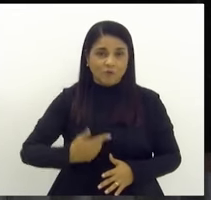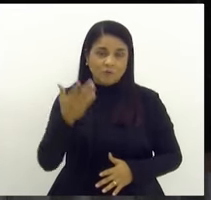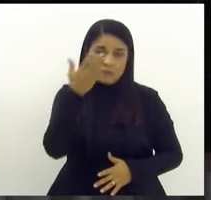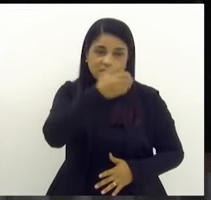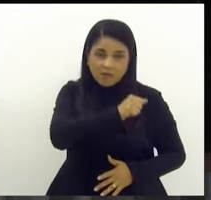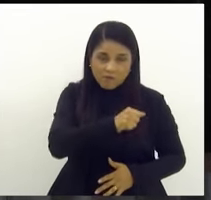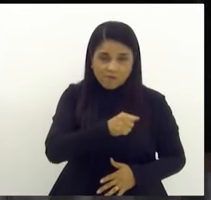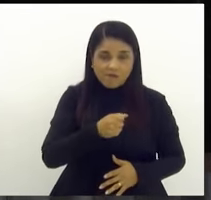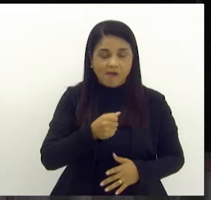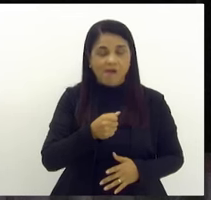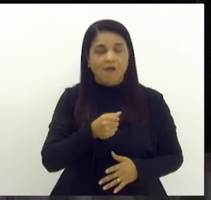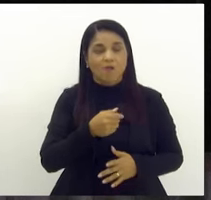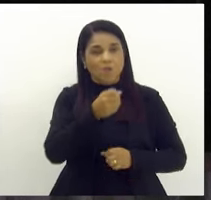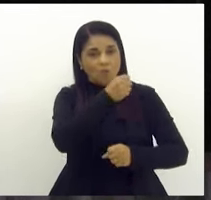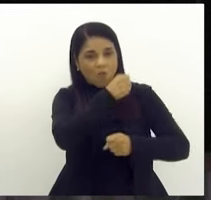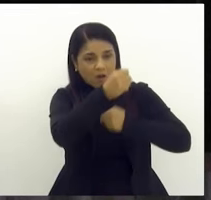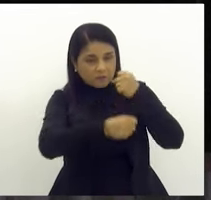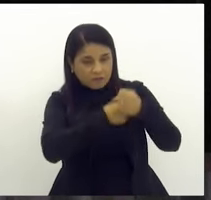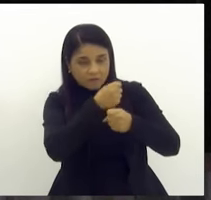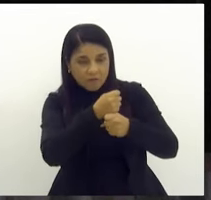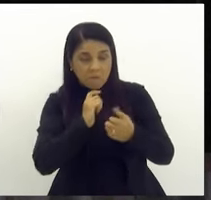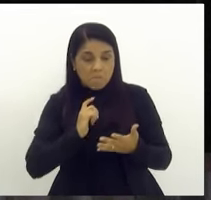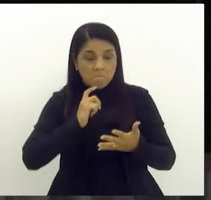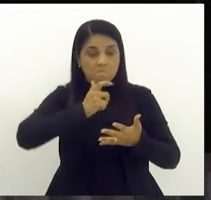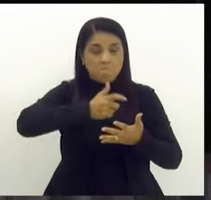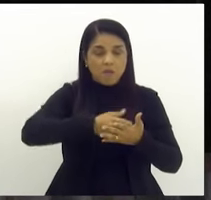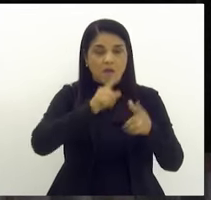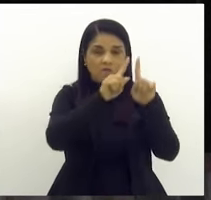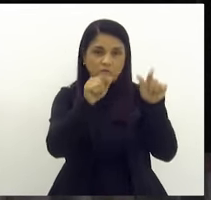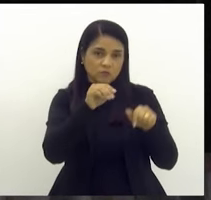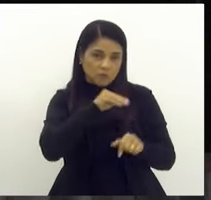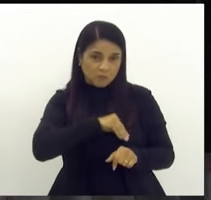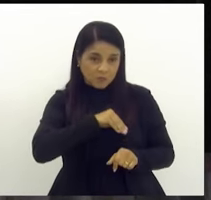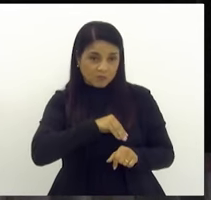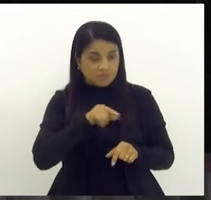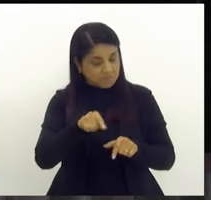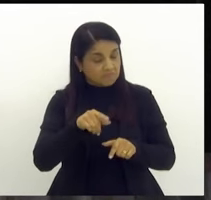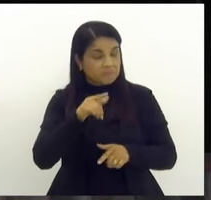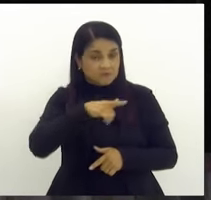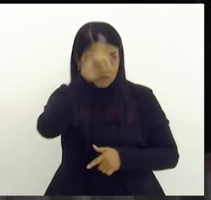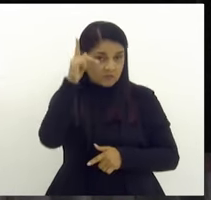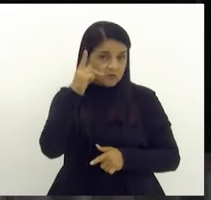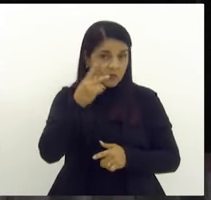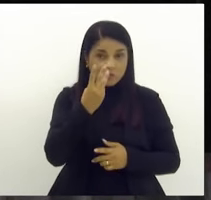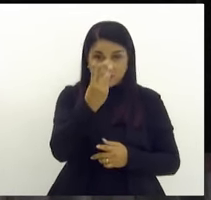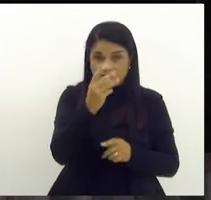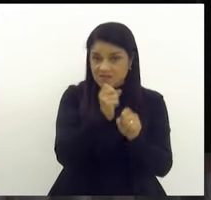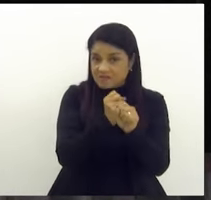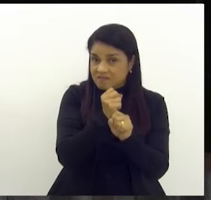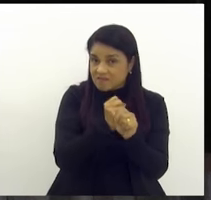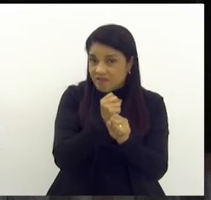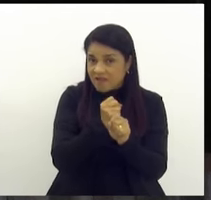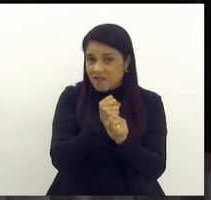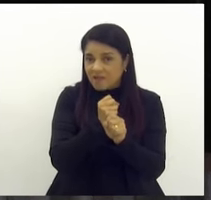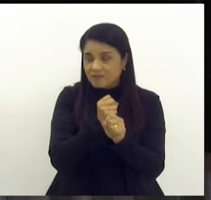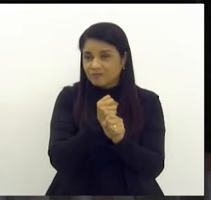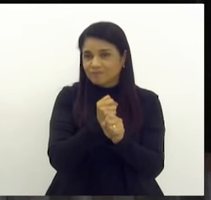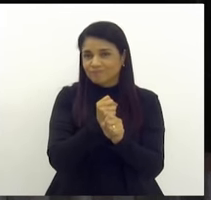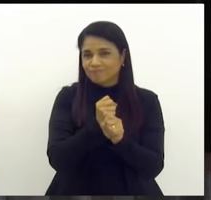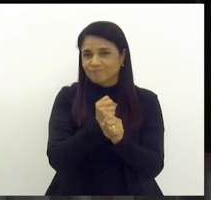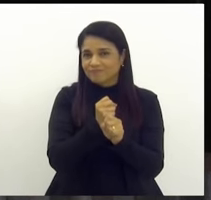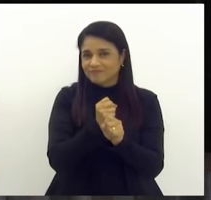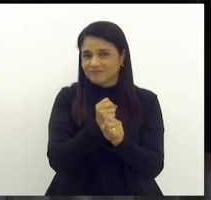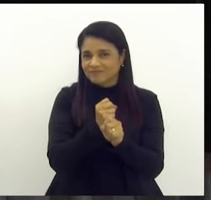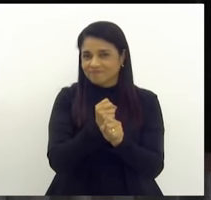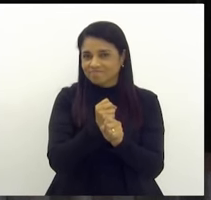vem poderar funo públic Deputado pao colocou bemar colocando an anos de duração